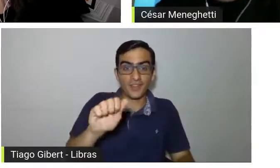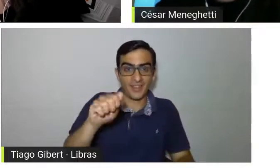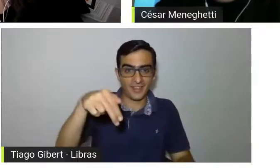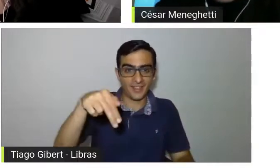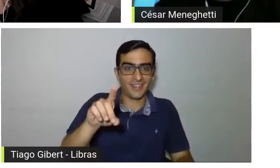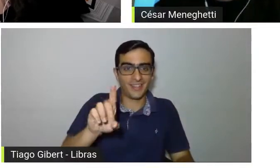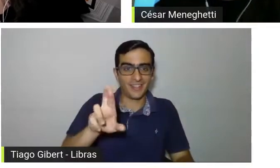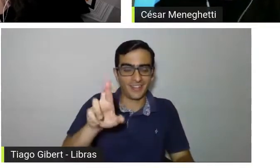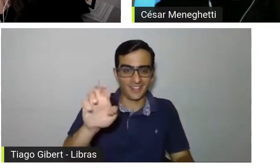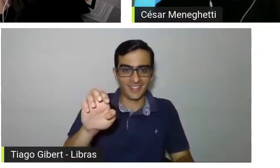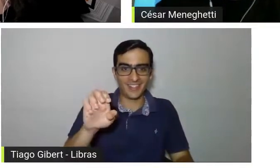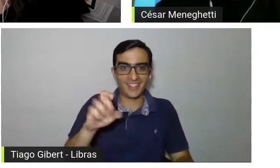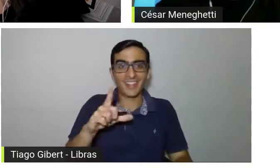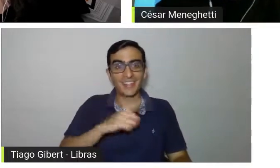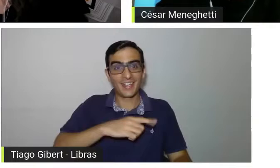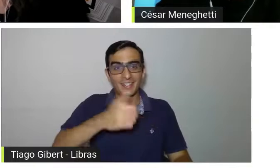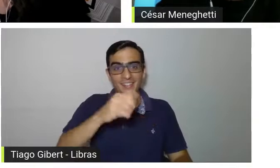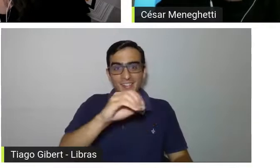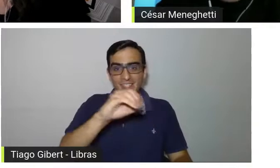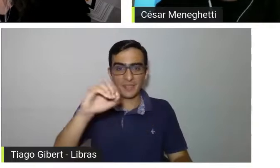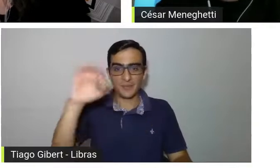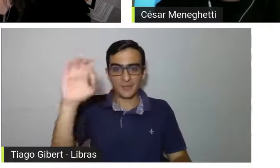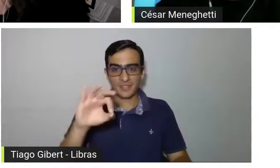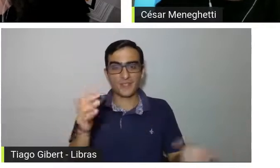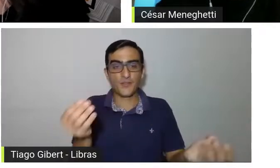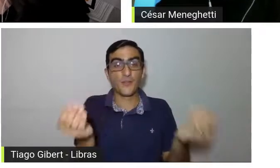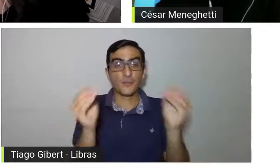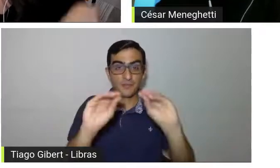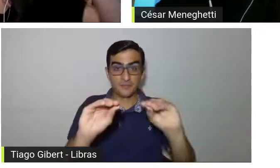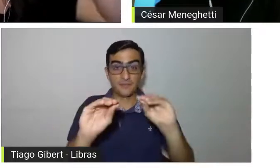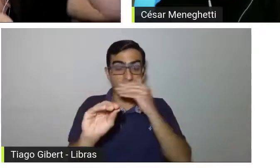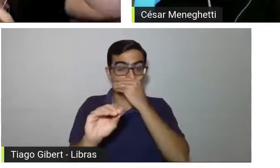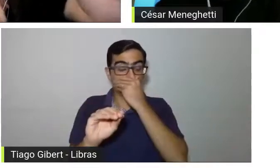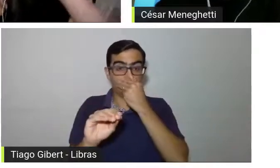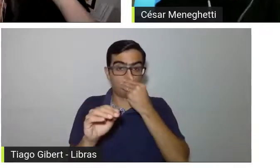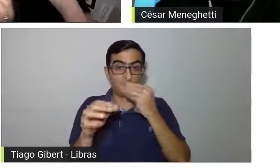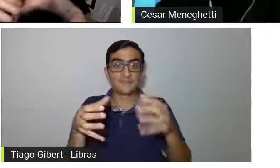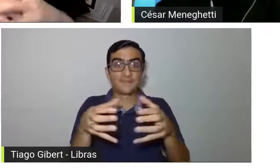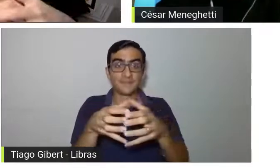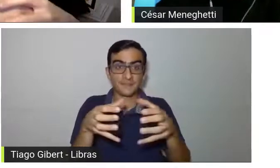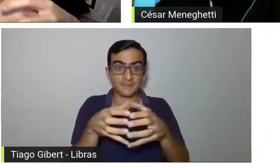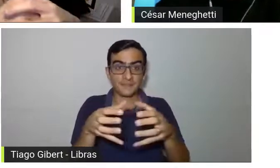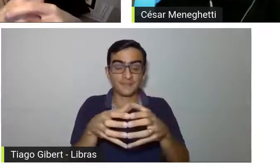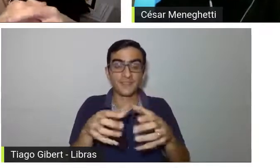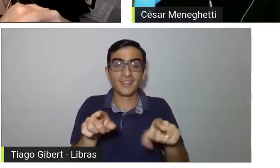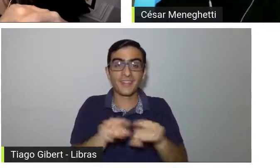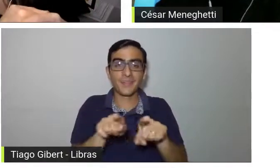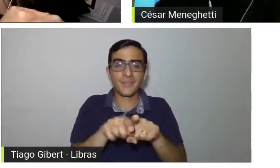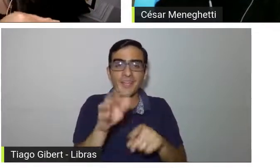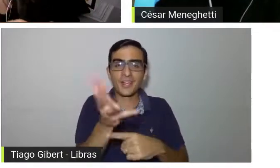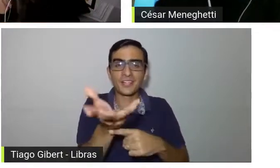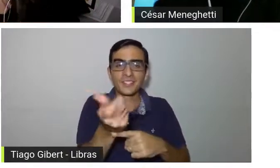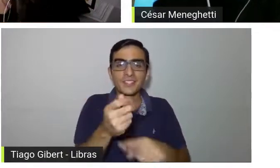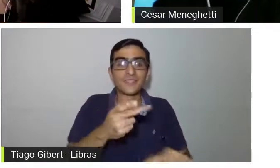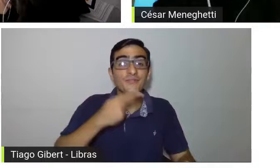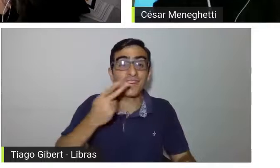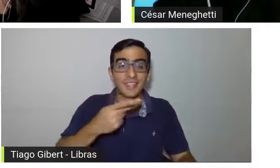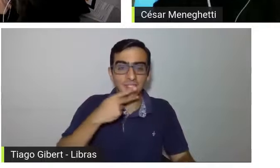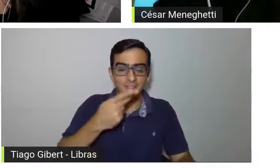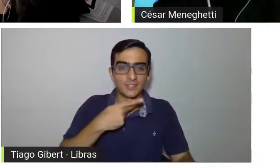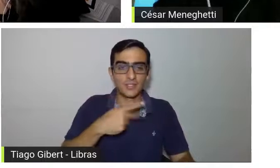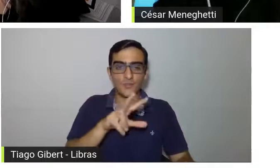está integral lá. Eu vou colocar com os artistas que falam.